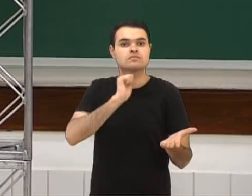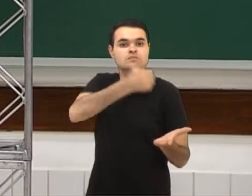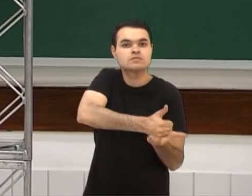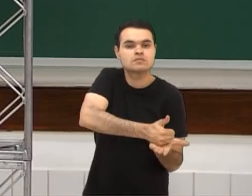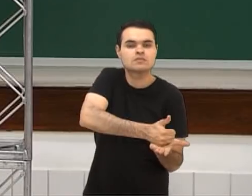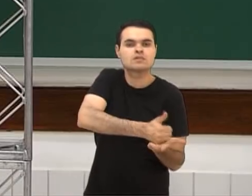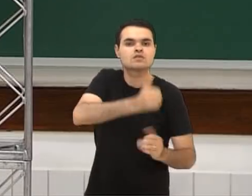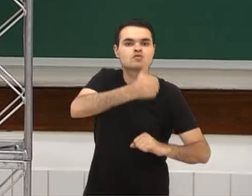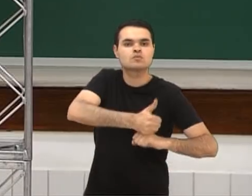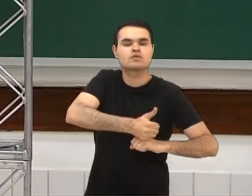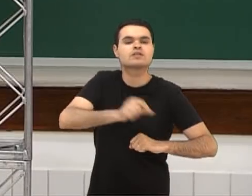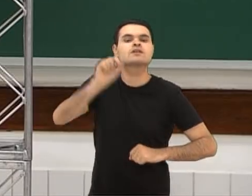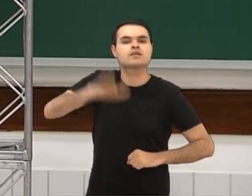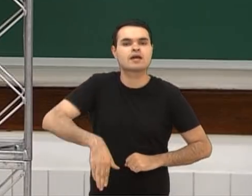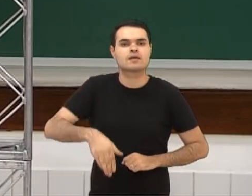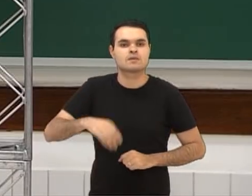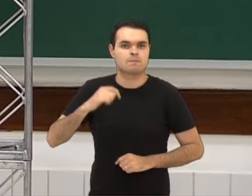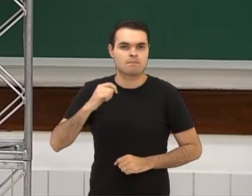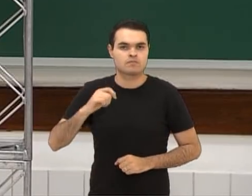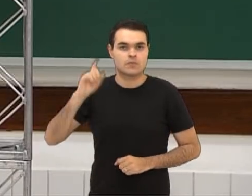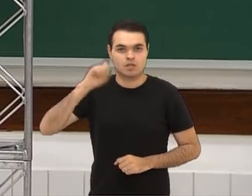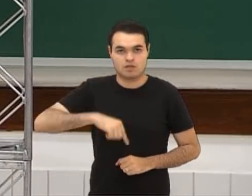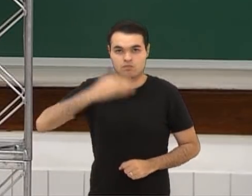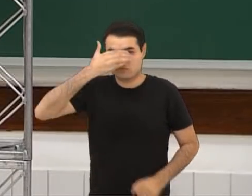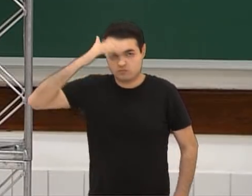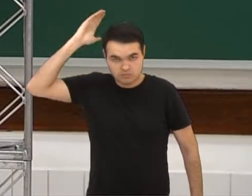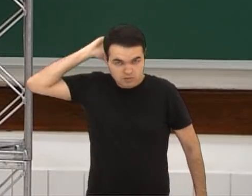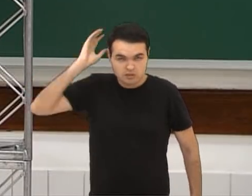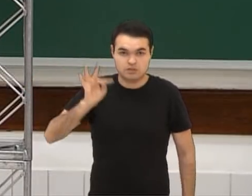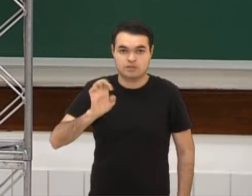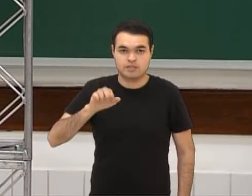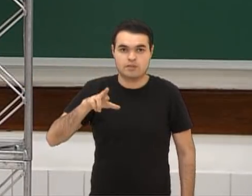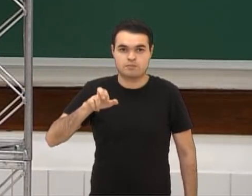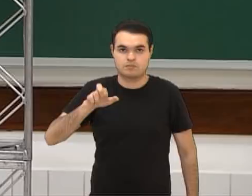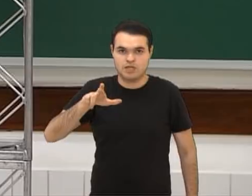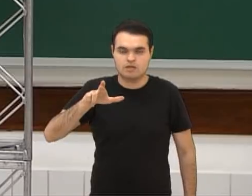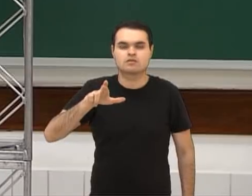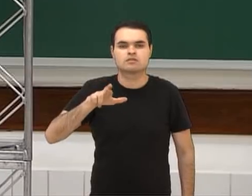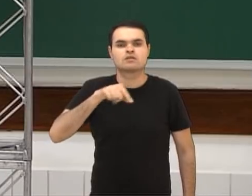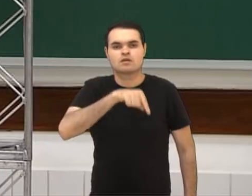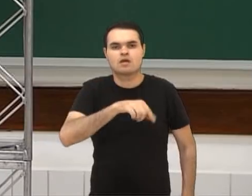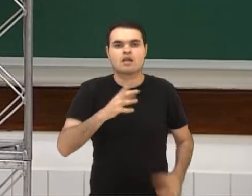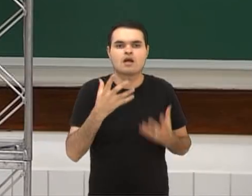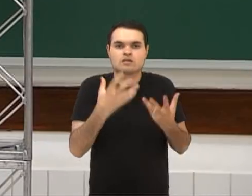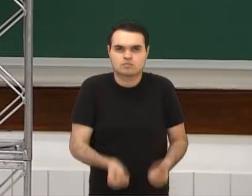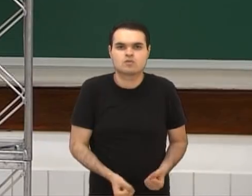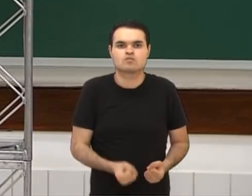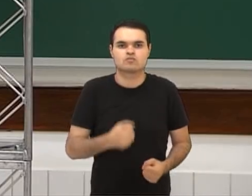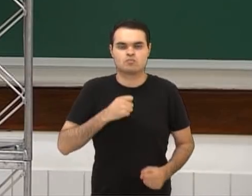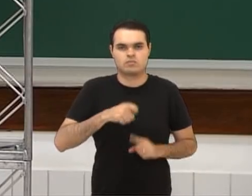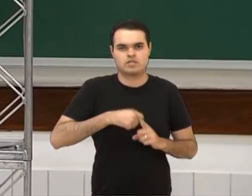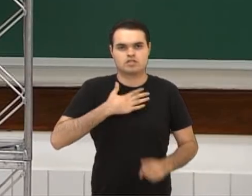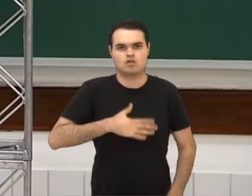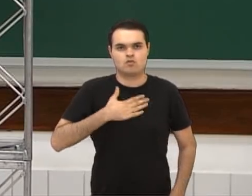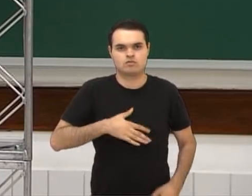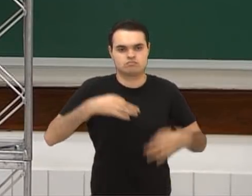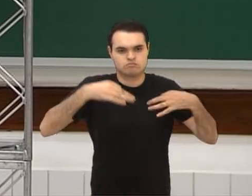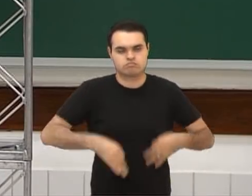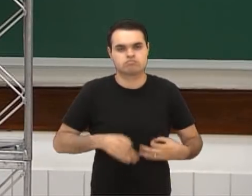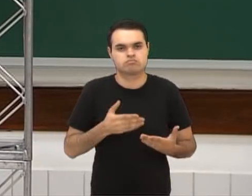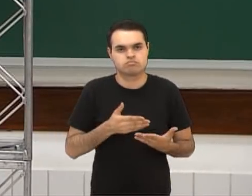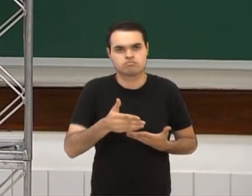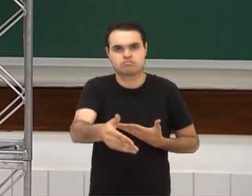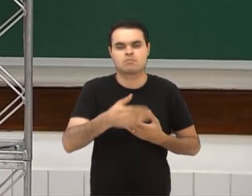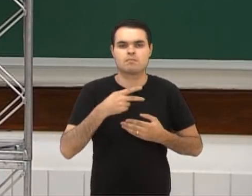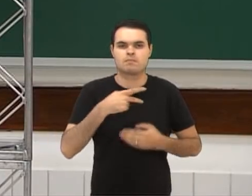de 2016, assumiu então o vice-presidente Michel Temer, do MDB. Em agosto, ele assumiu definitivamente, agosto de